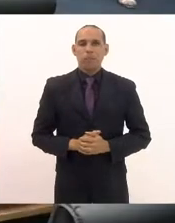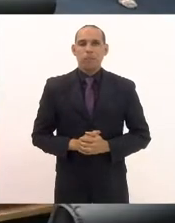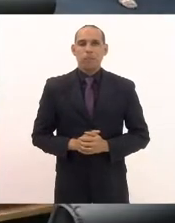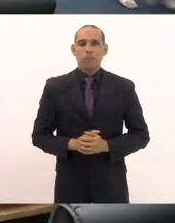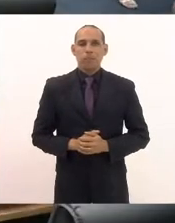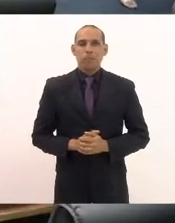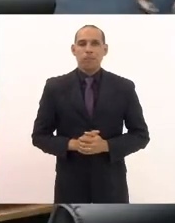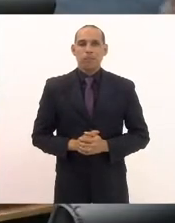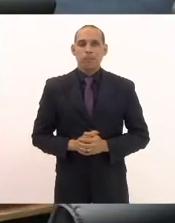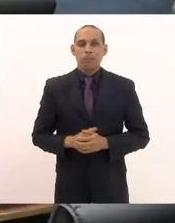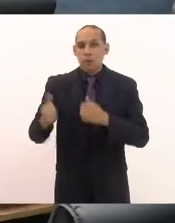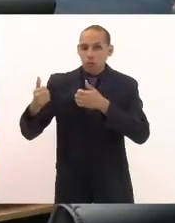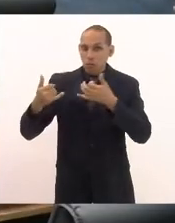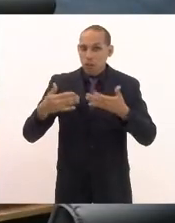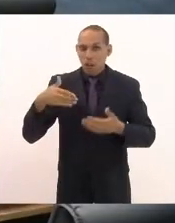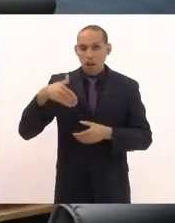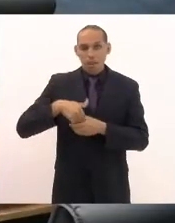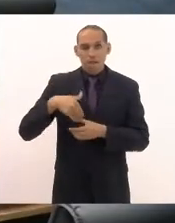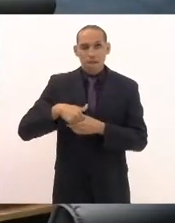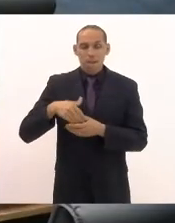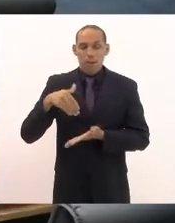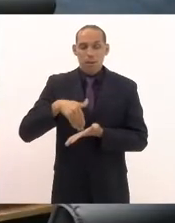Para a declaração de voto ao final.